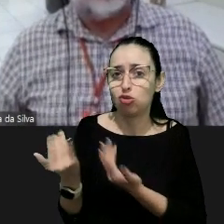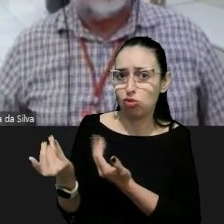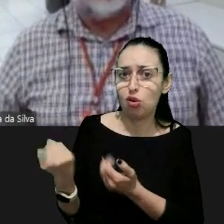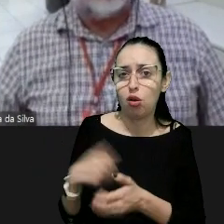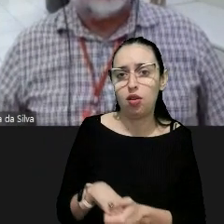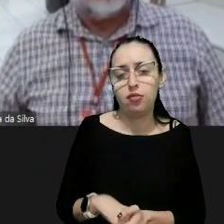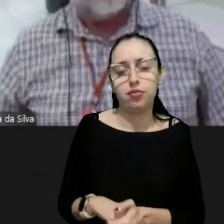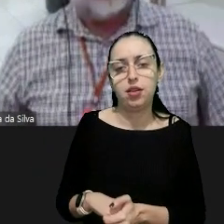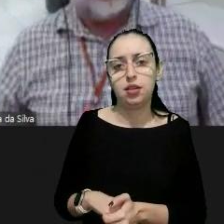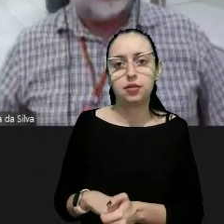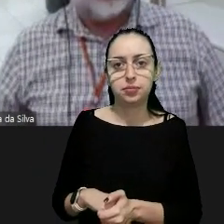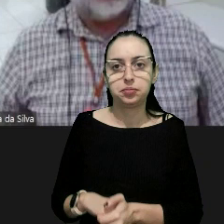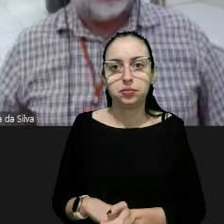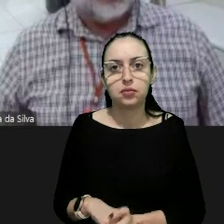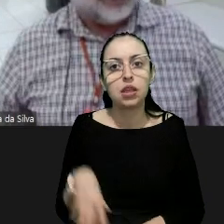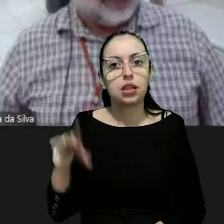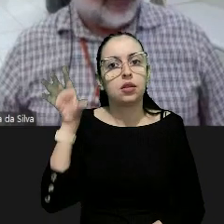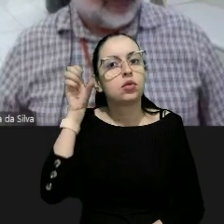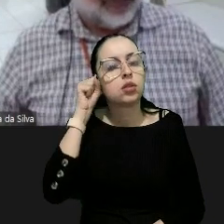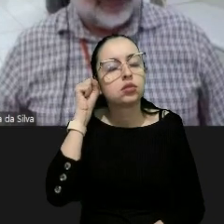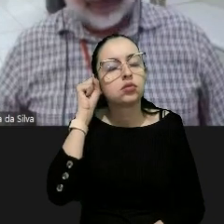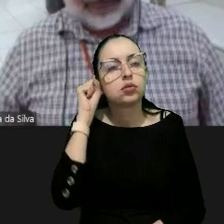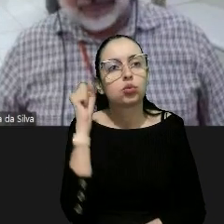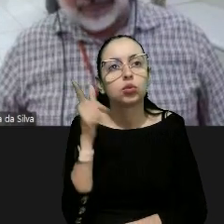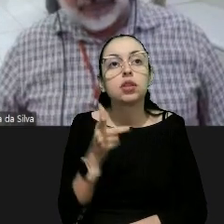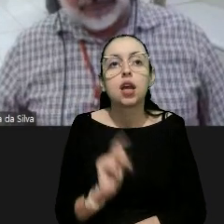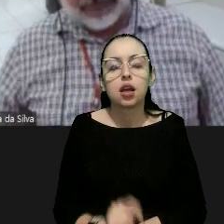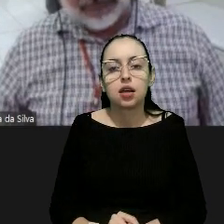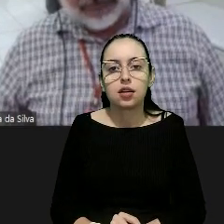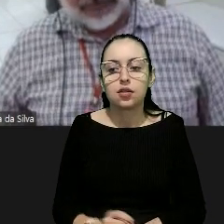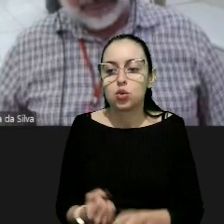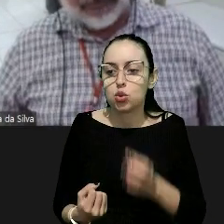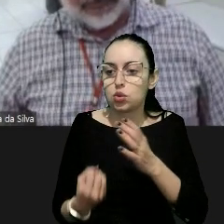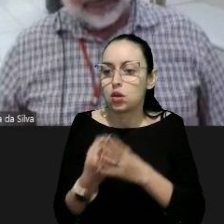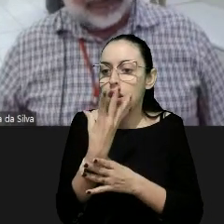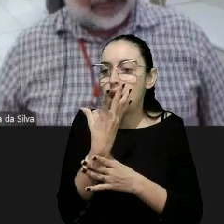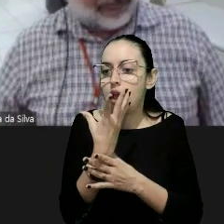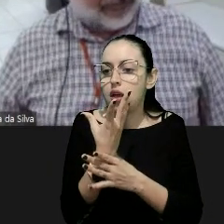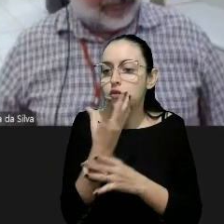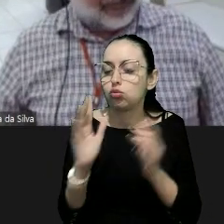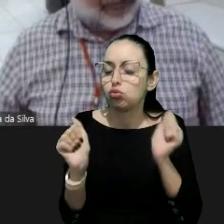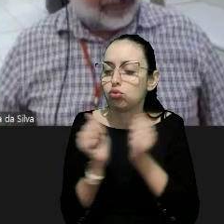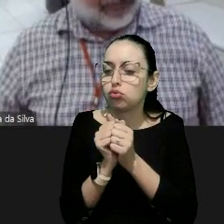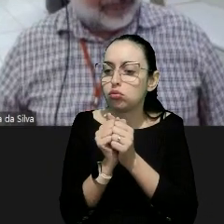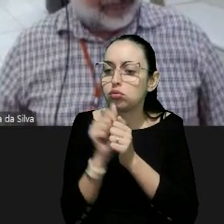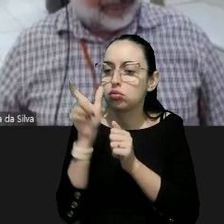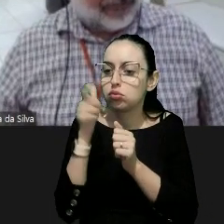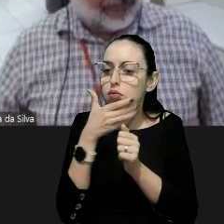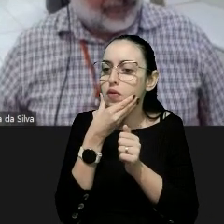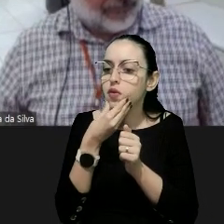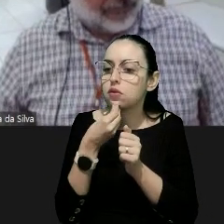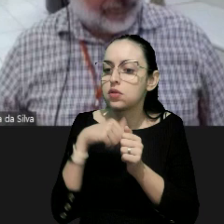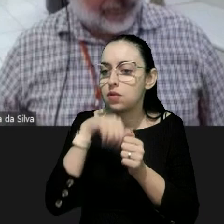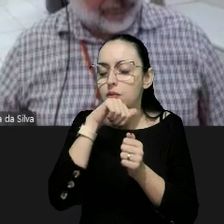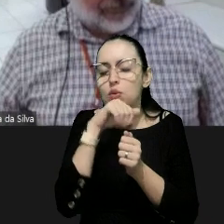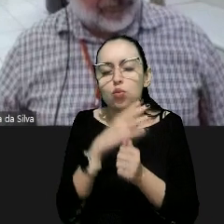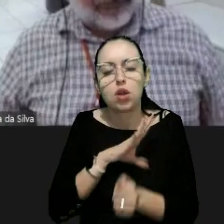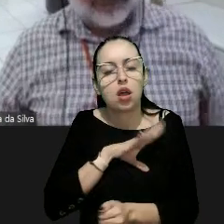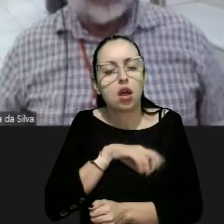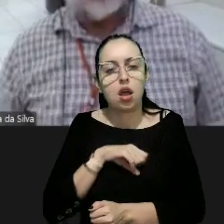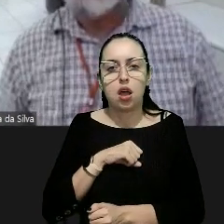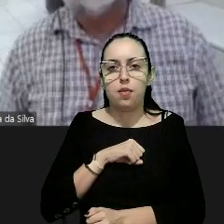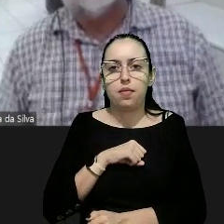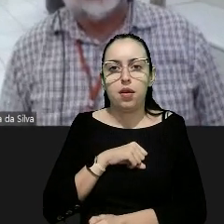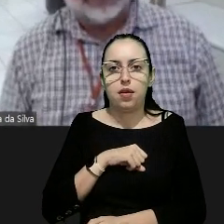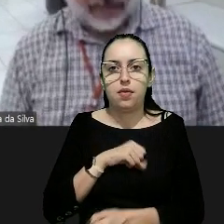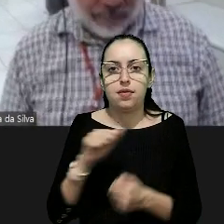na flor da Está na idade. flor da idade. Se você escutar, você descobrir junto com ele